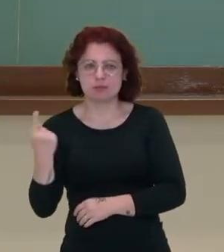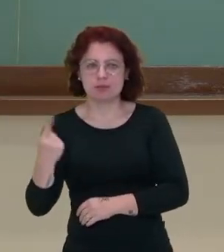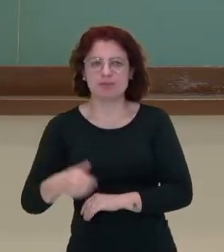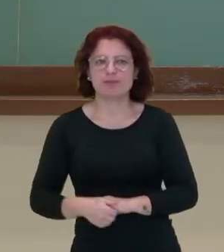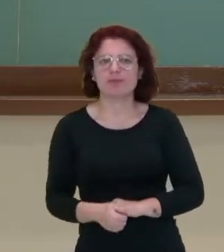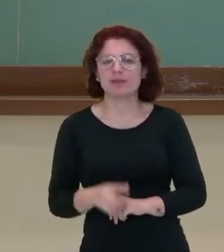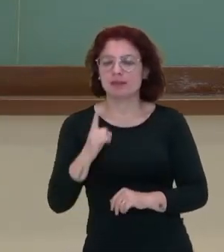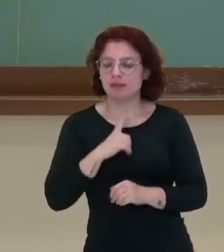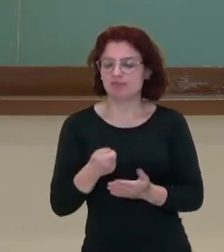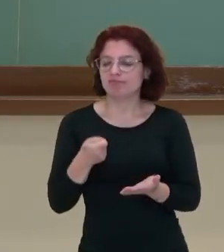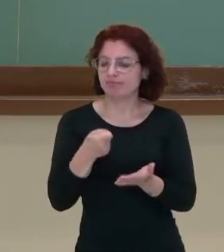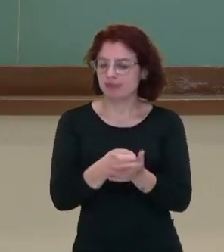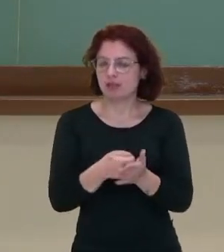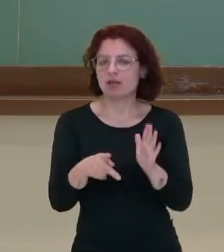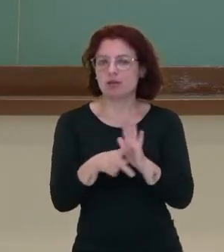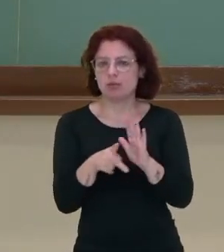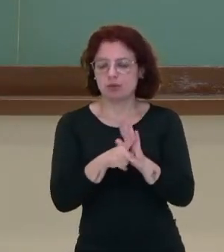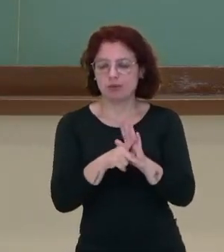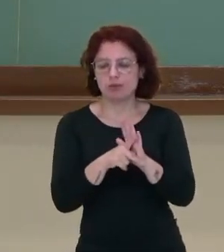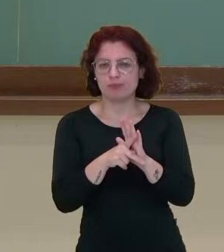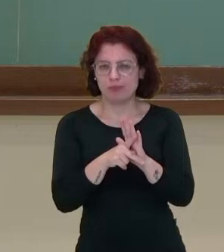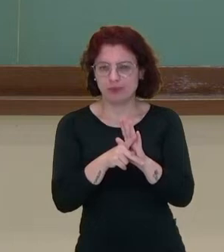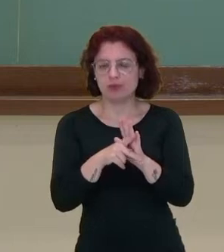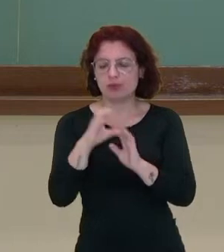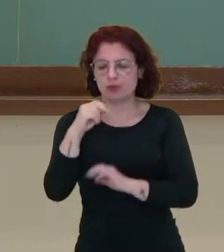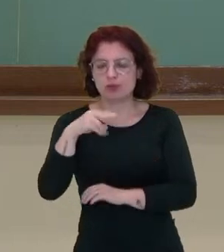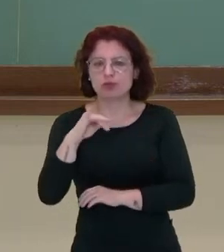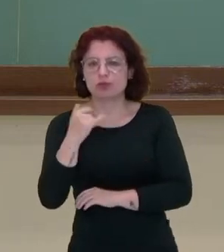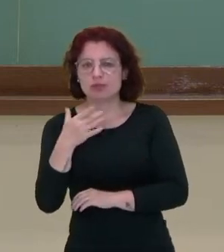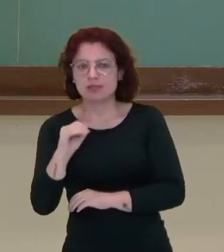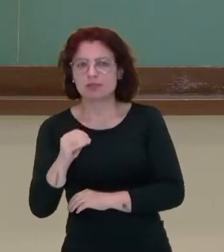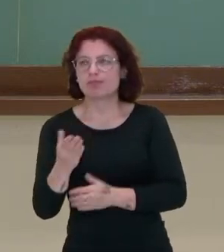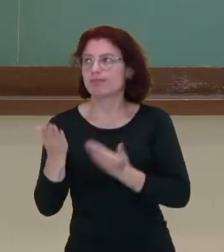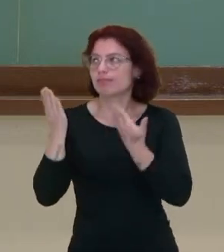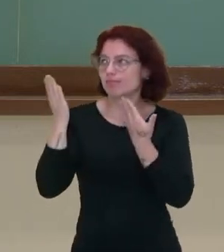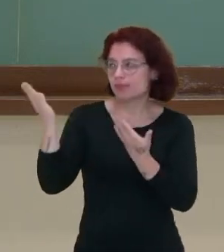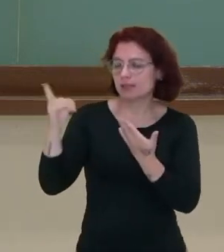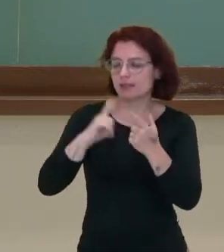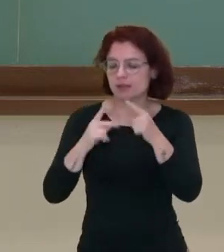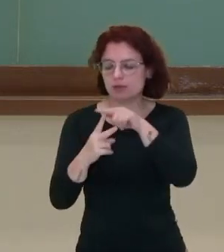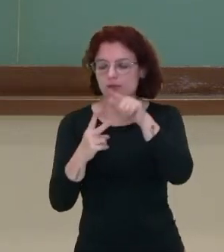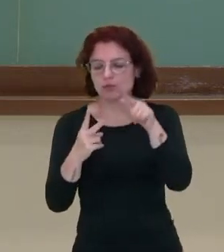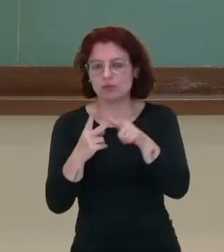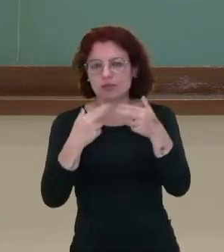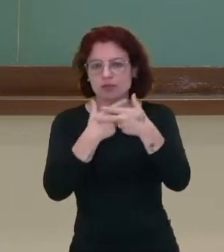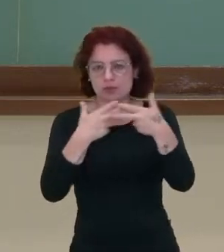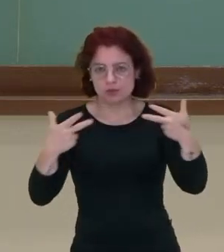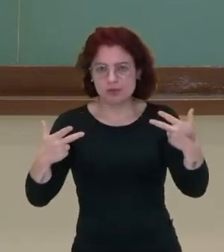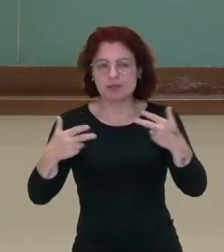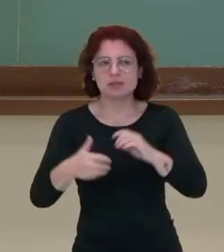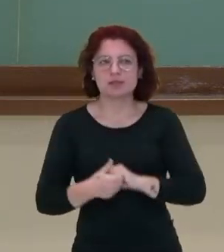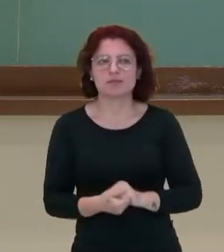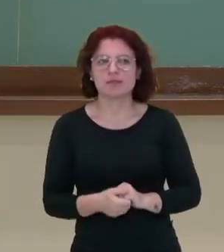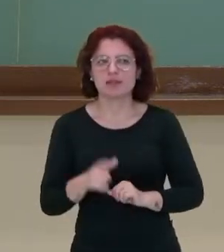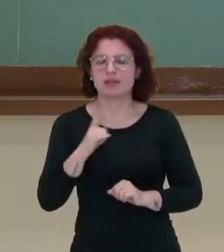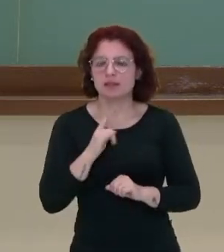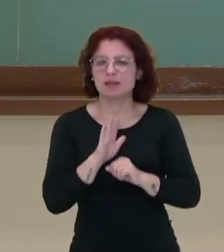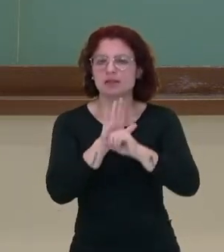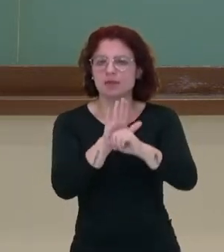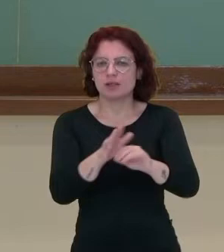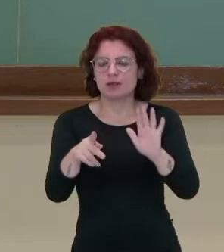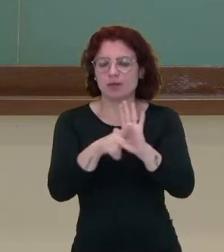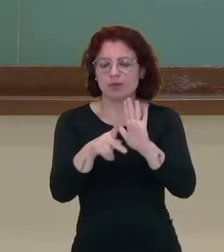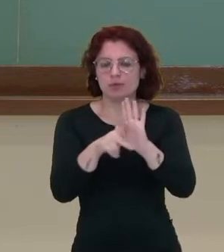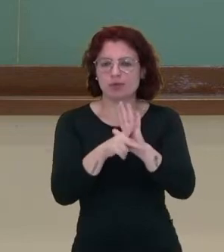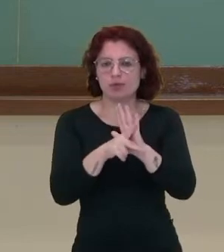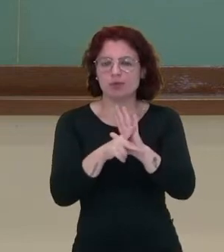uma constituição. Junto a esse autoritarismo, nós vamos ter dois eventos ocorrendo aqui no Brasil que vão contribuir